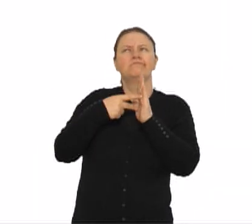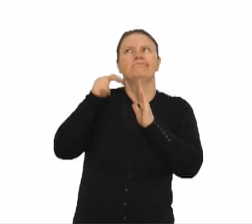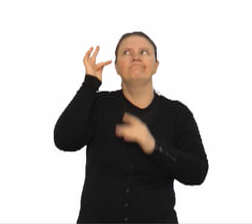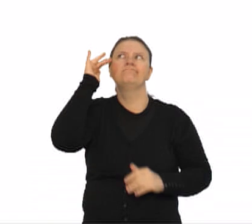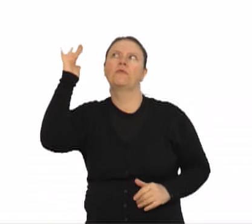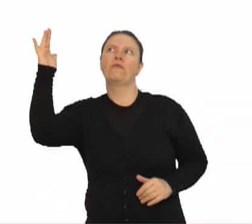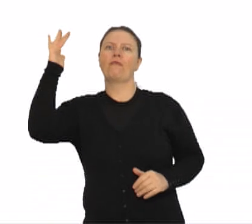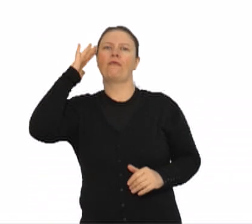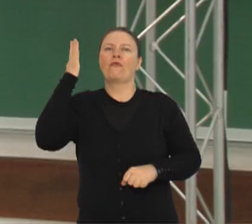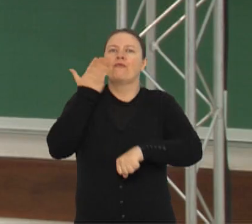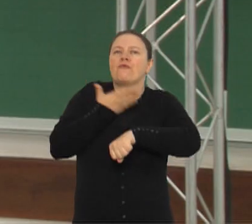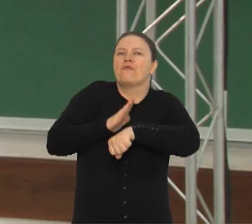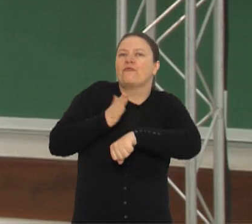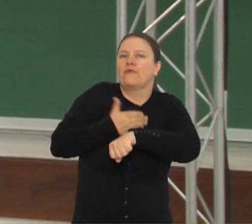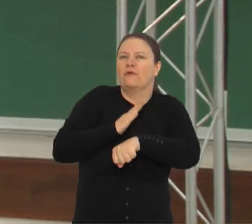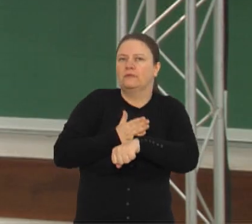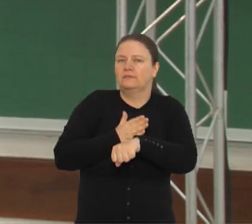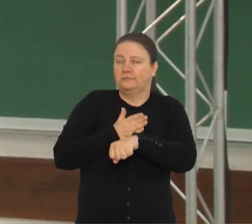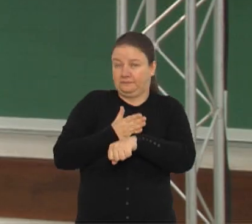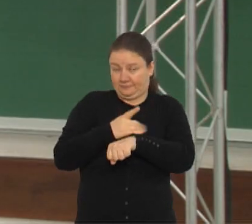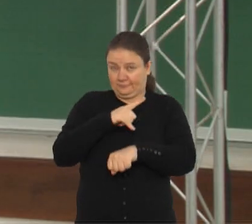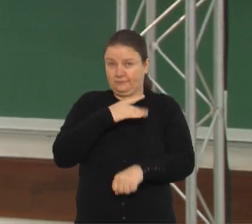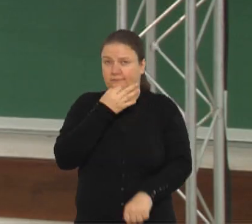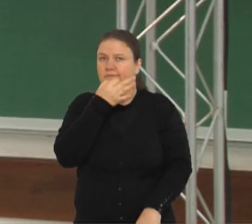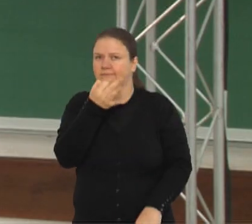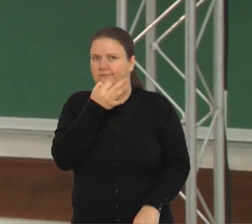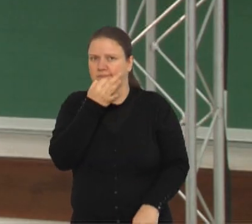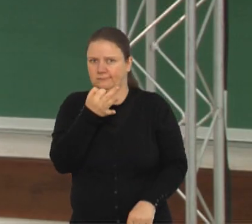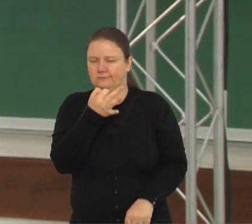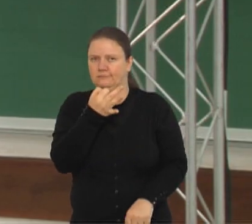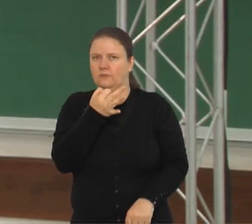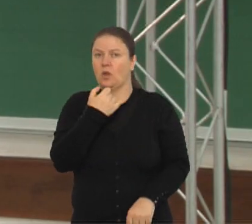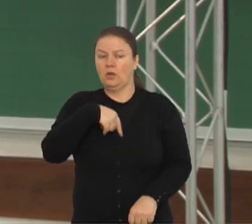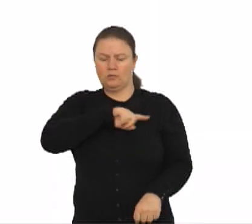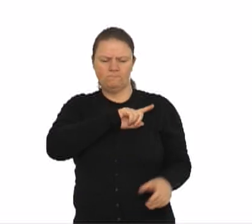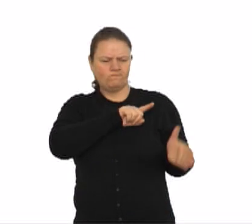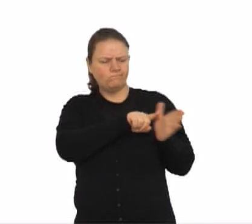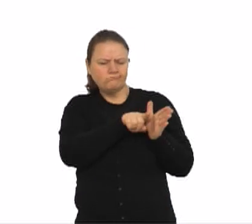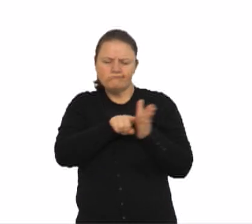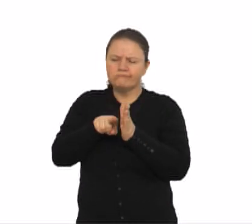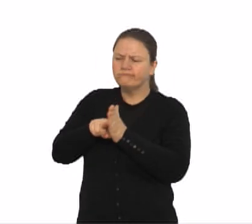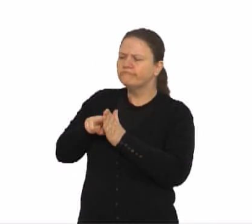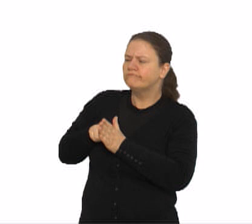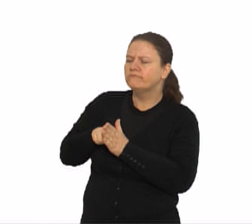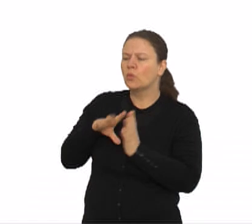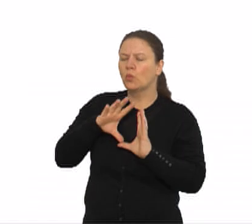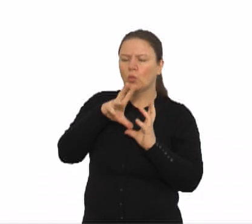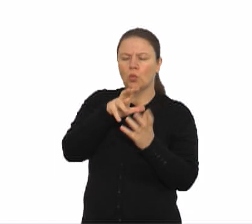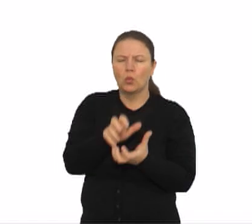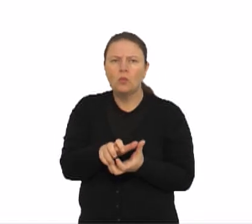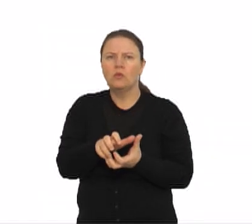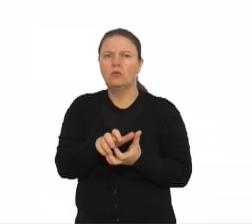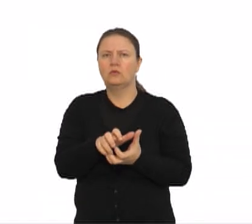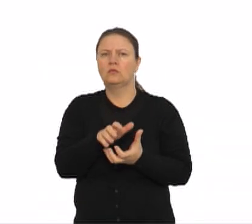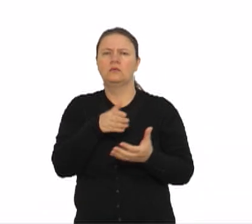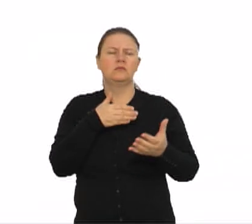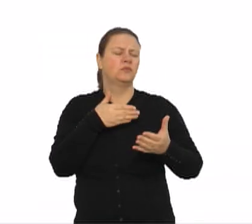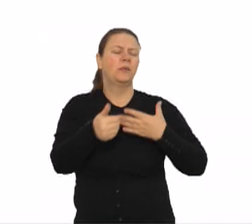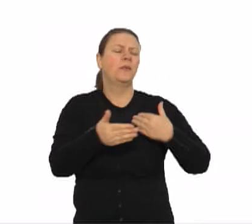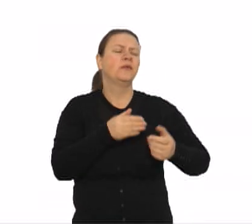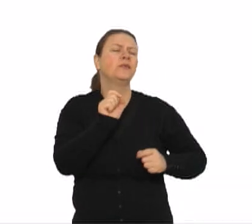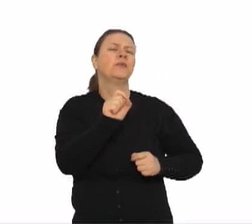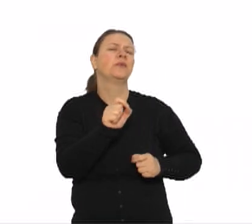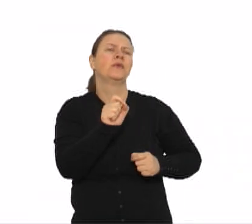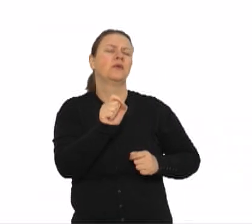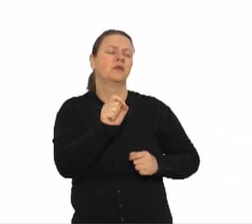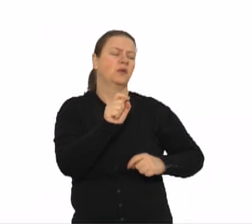filosofar? Aqui nós temos uma sugestão. Quando questionamos o mundo, desde pequenas coisas até as grandiosas,